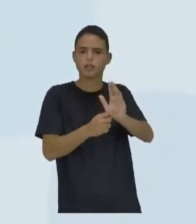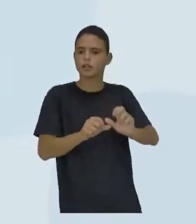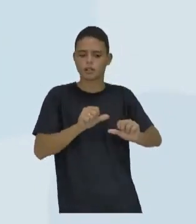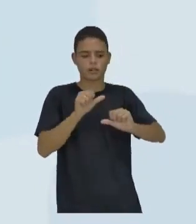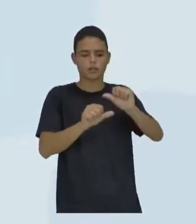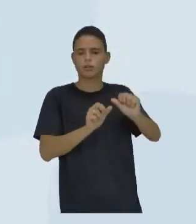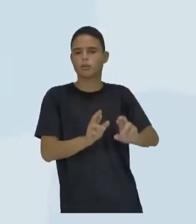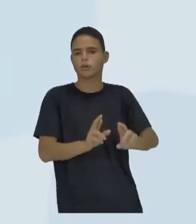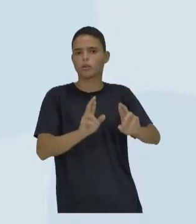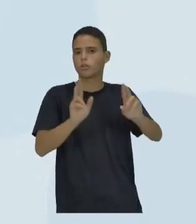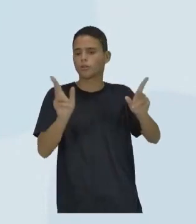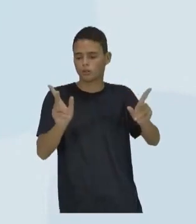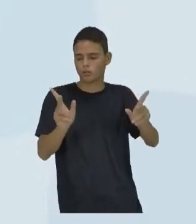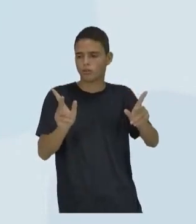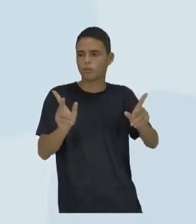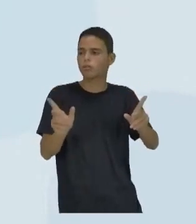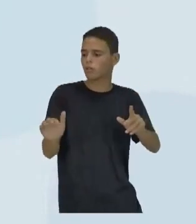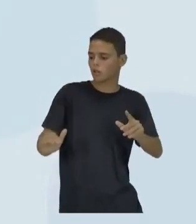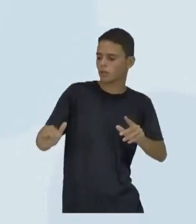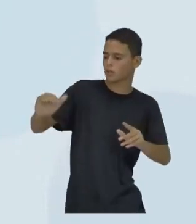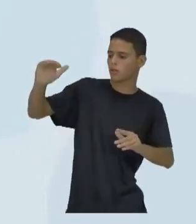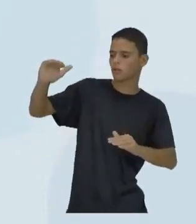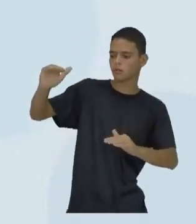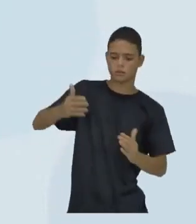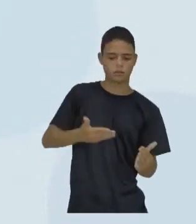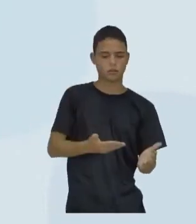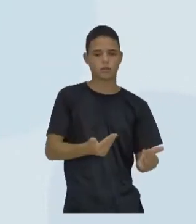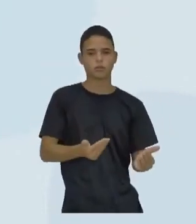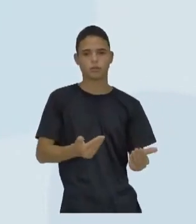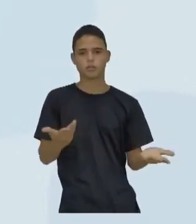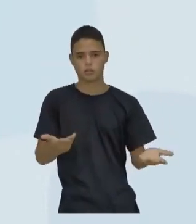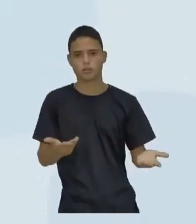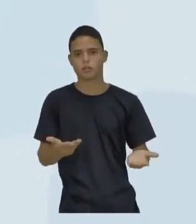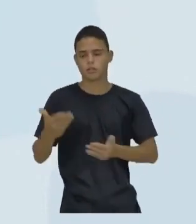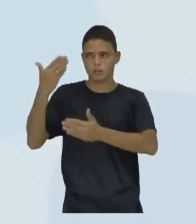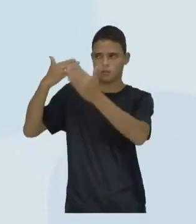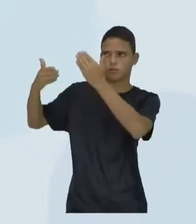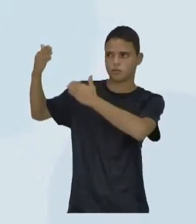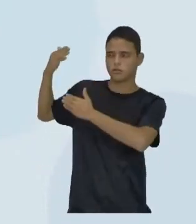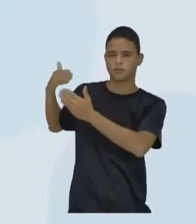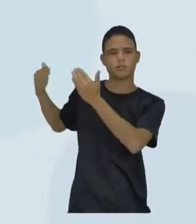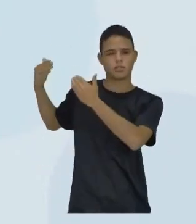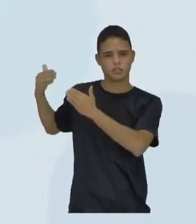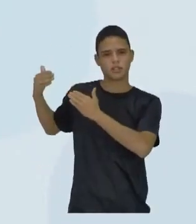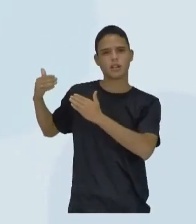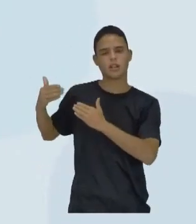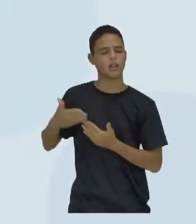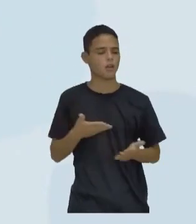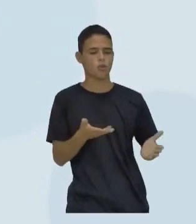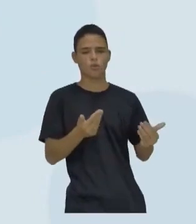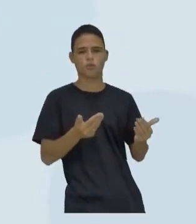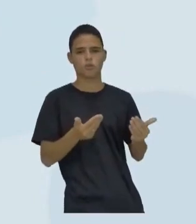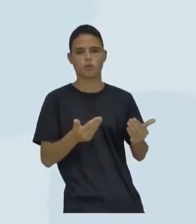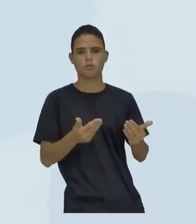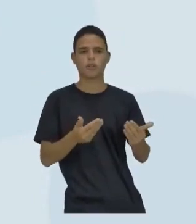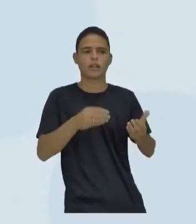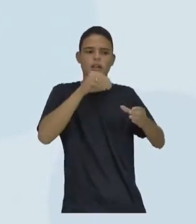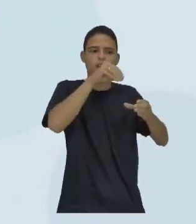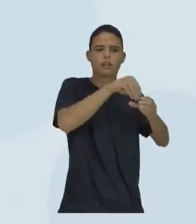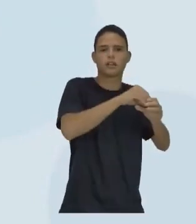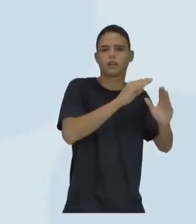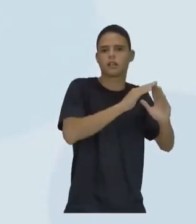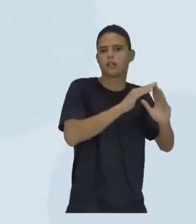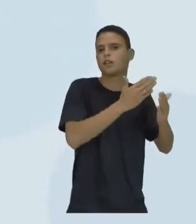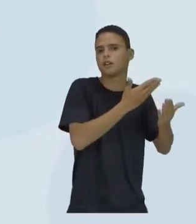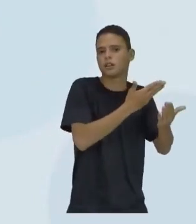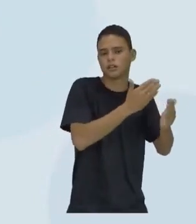pouquíssimo tempo atrás, um marmanjo de 30 anos enfiado na casa dos pais seria visto como uma anomalia. Ou seja, esses dois termos em destaque